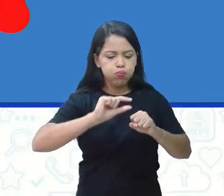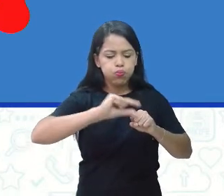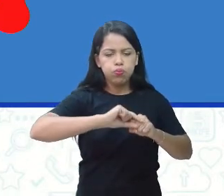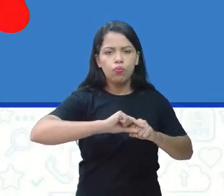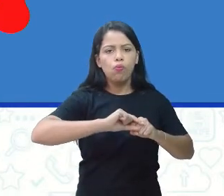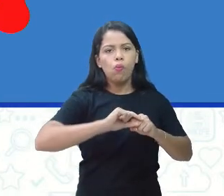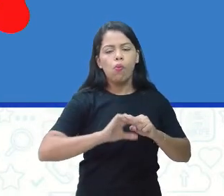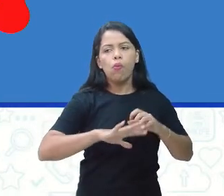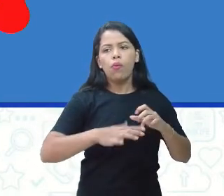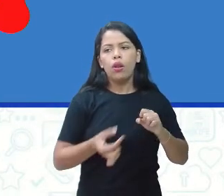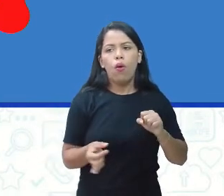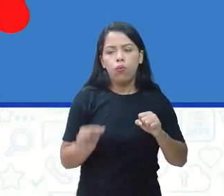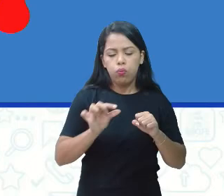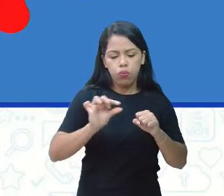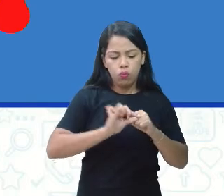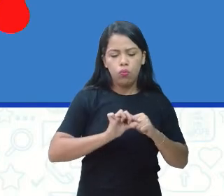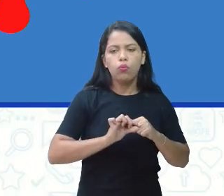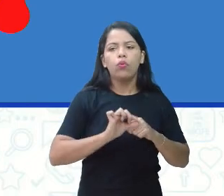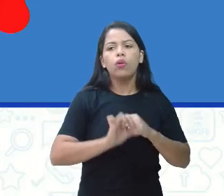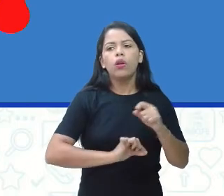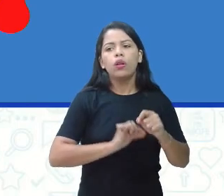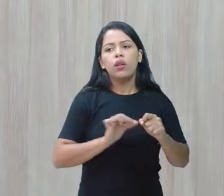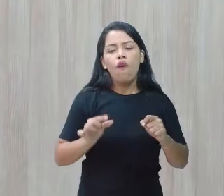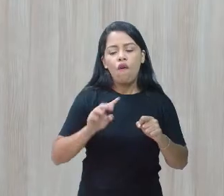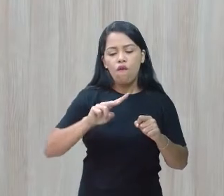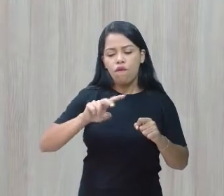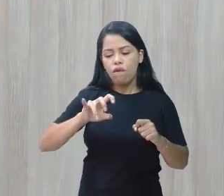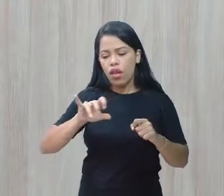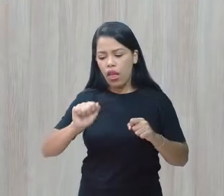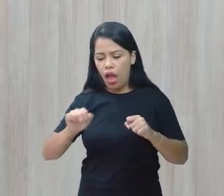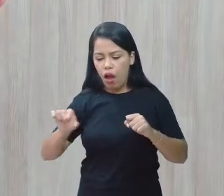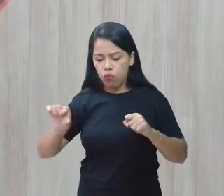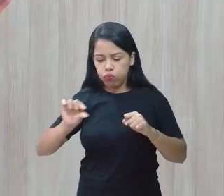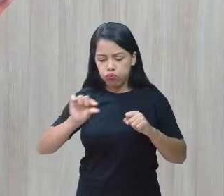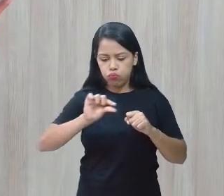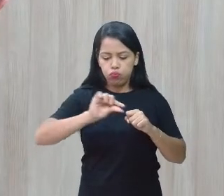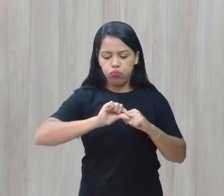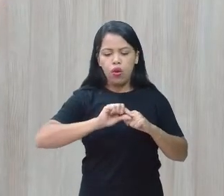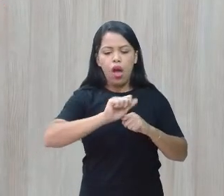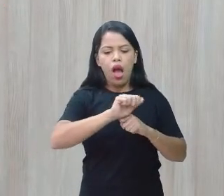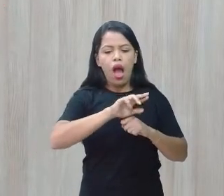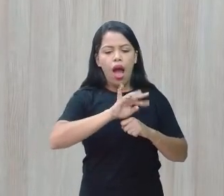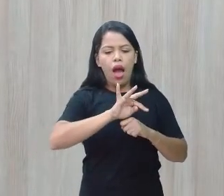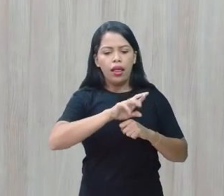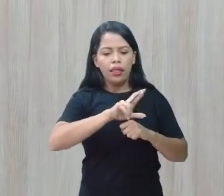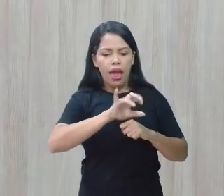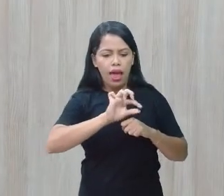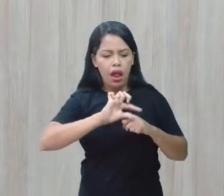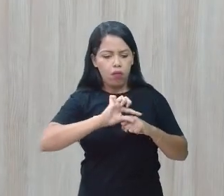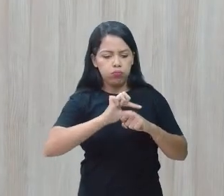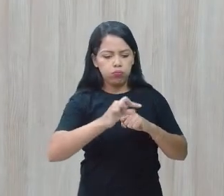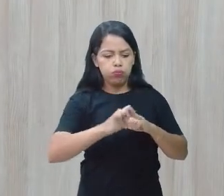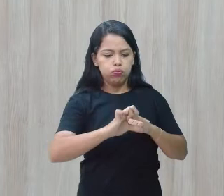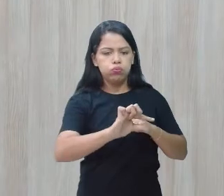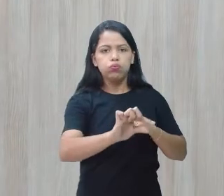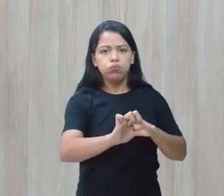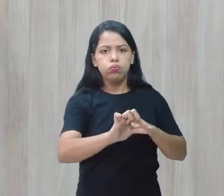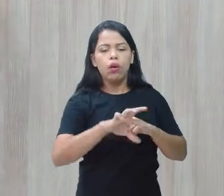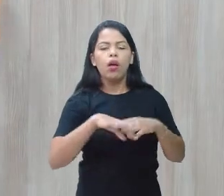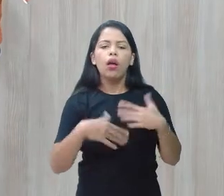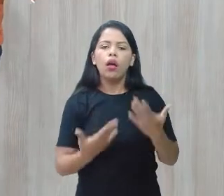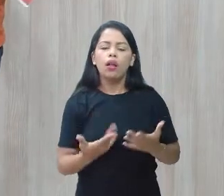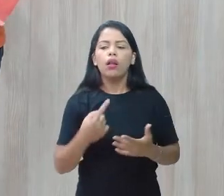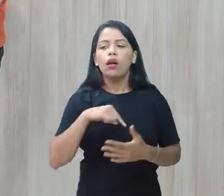saem e as veias os vasos que chegam. Porque eu lembro que falei para vocês que antes achavam que